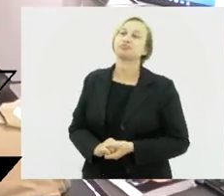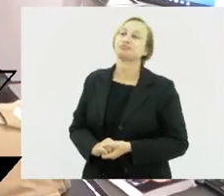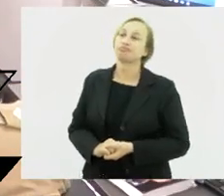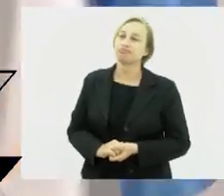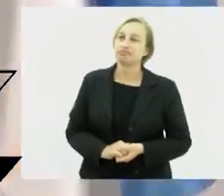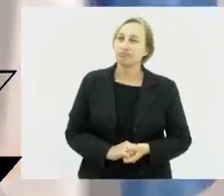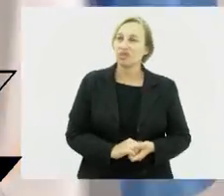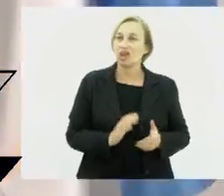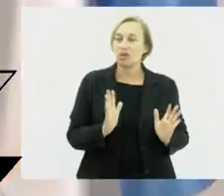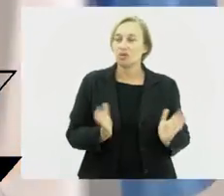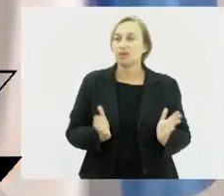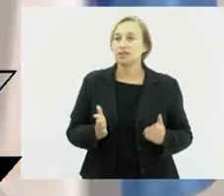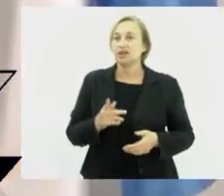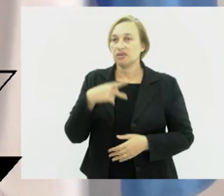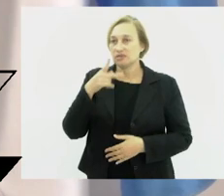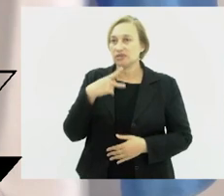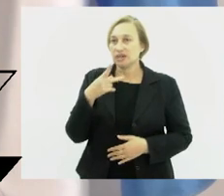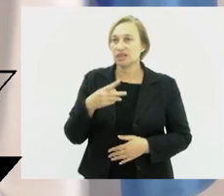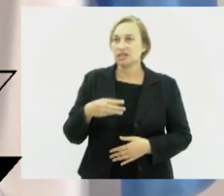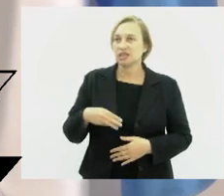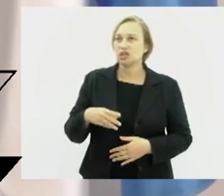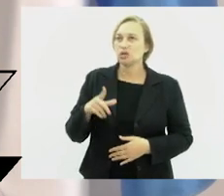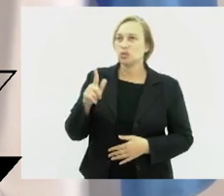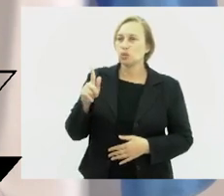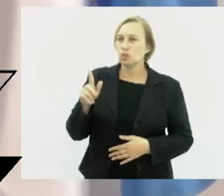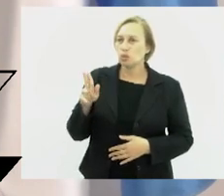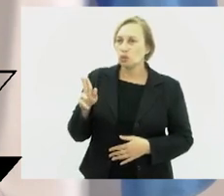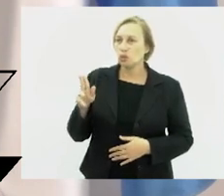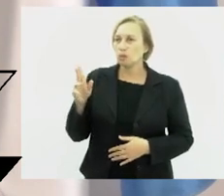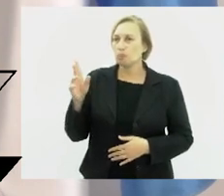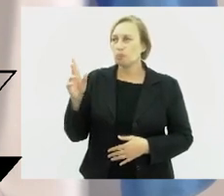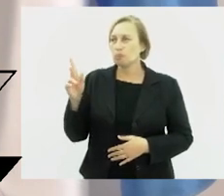Passar a palavra agora. Quem é que está da UPRA aí?